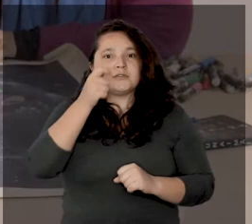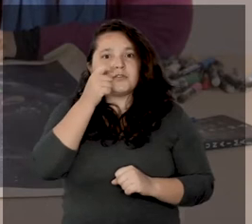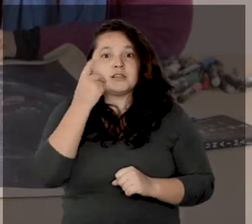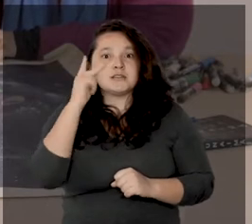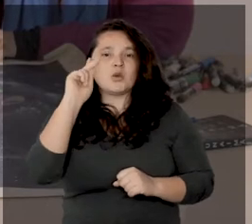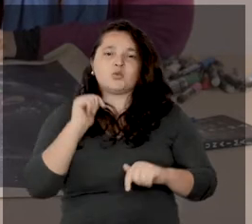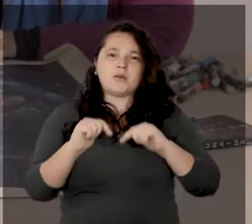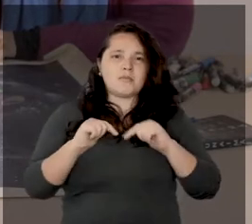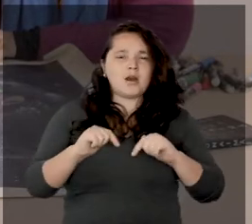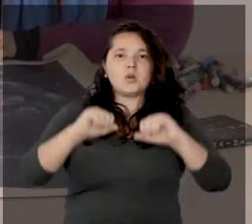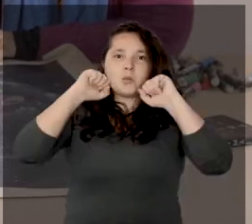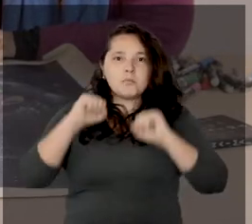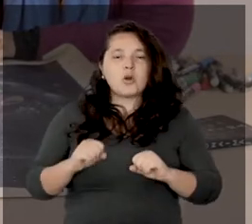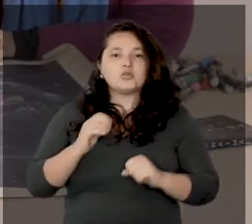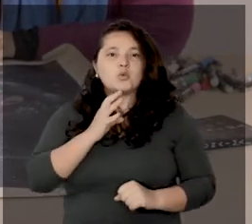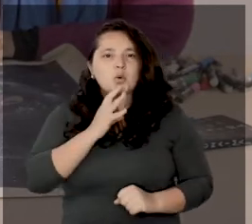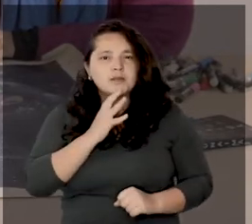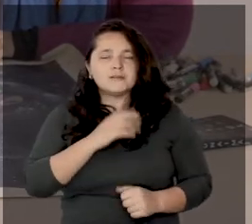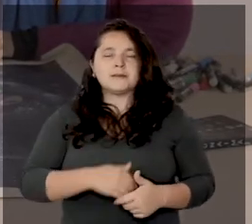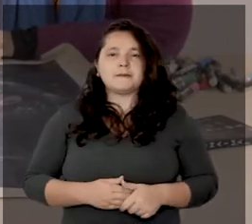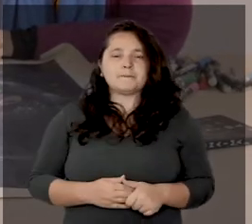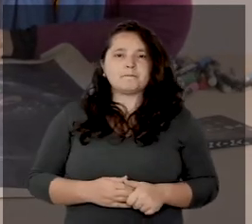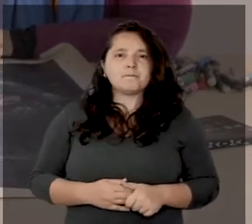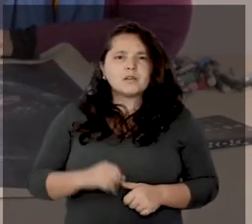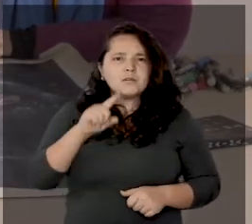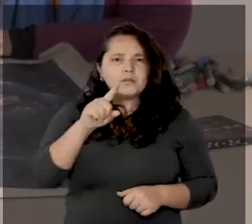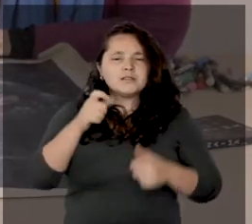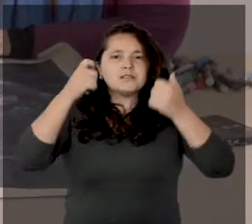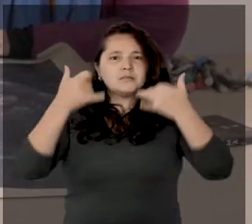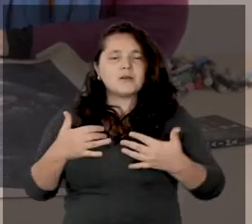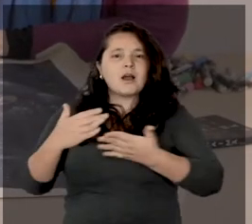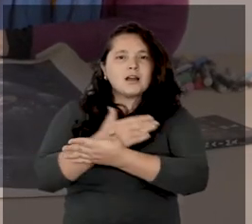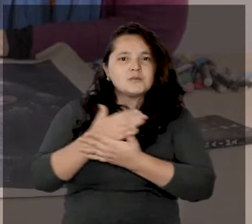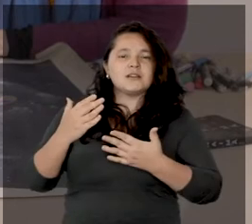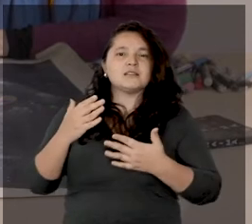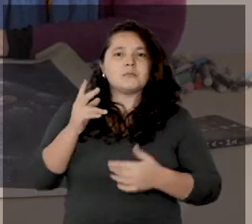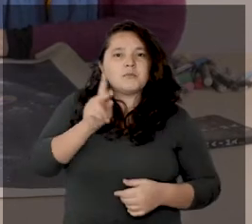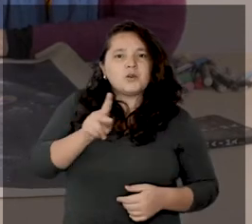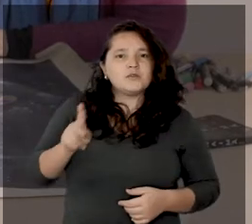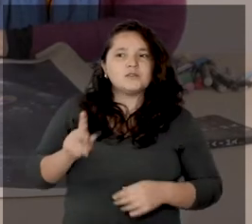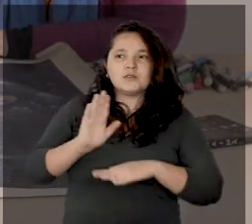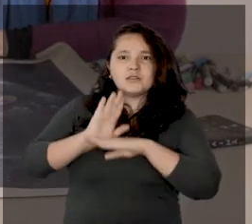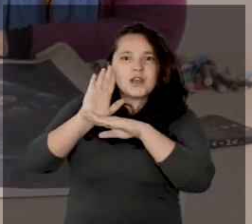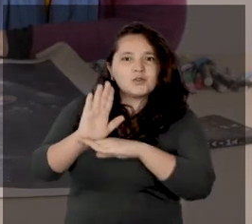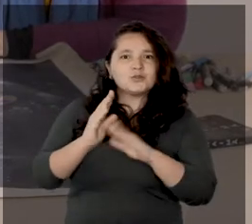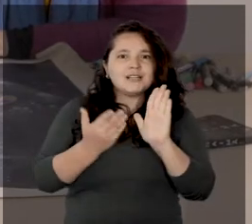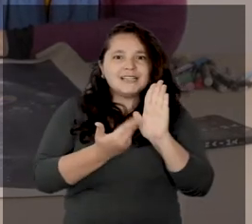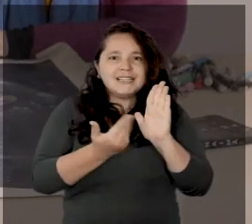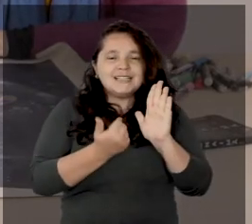que até às vezes colabora com algumas professoras e professores, né, em livros didáticos, assim,